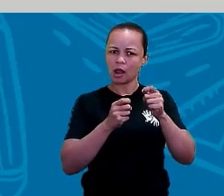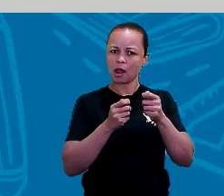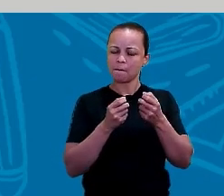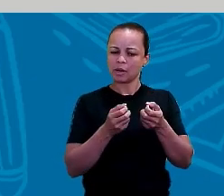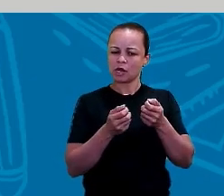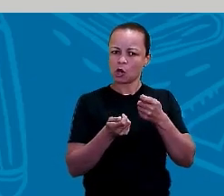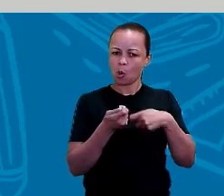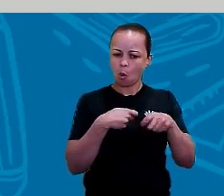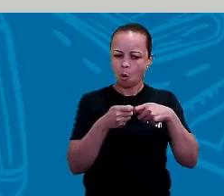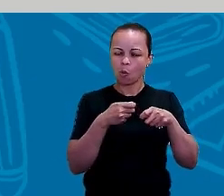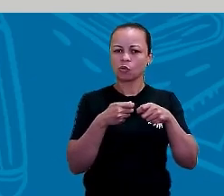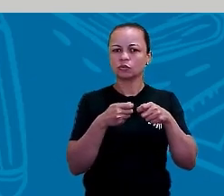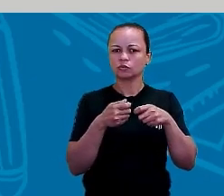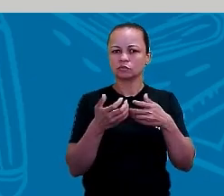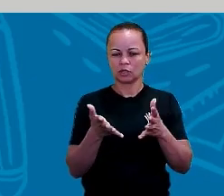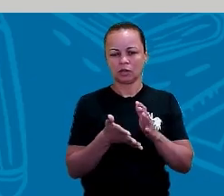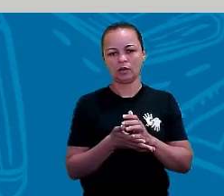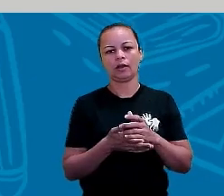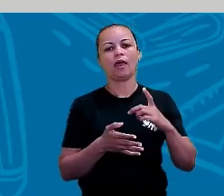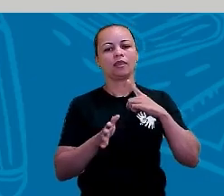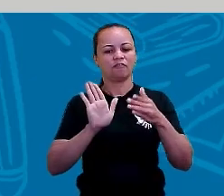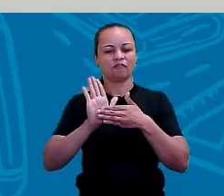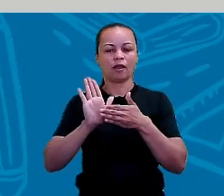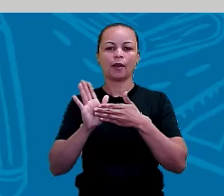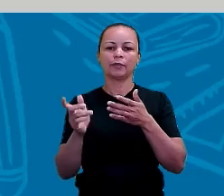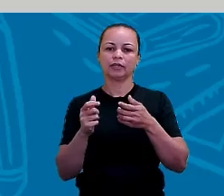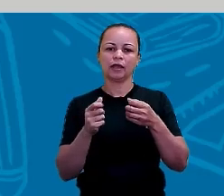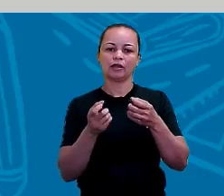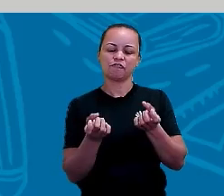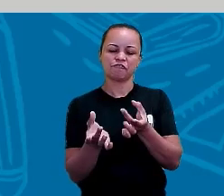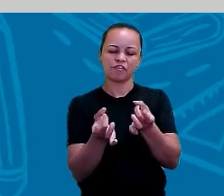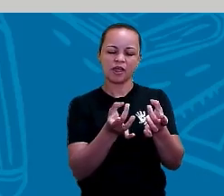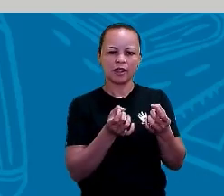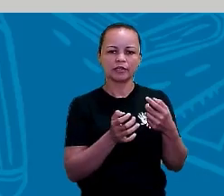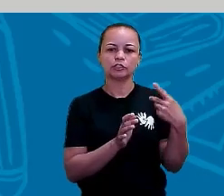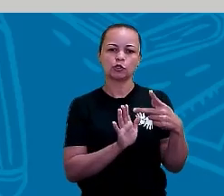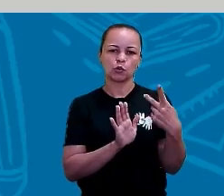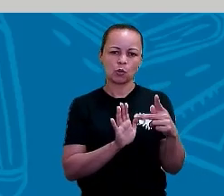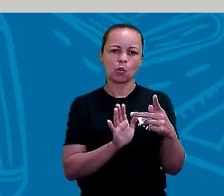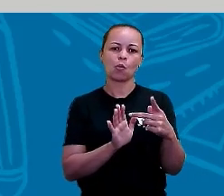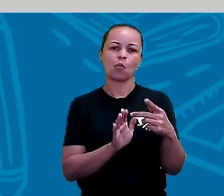fábricas que vendem o seu produto, eles utilizam dessa